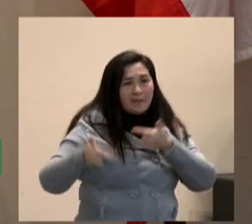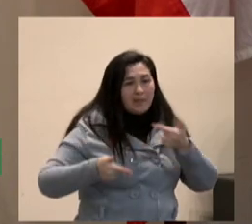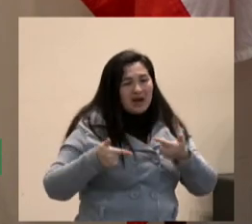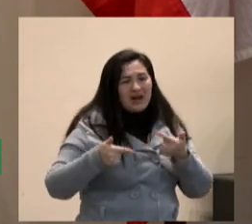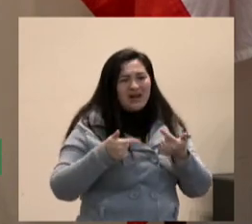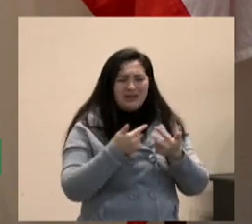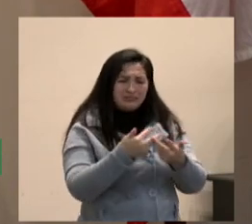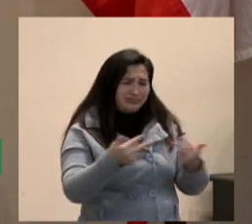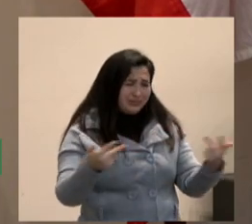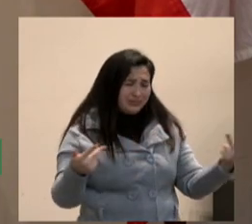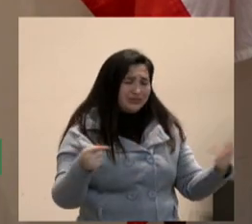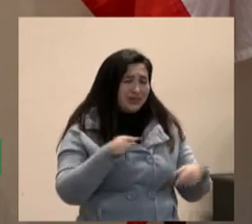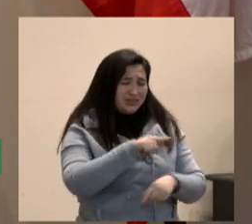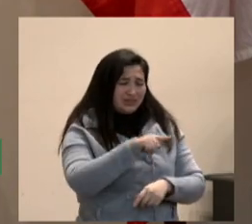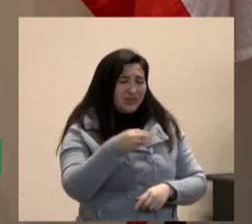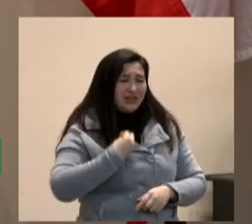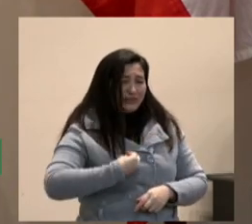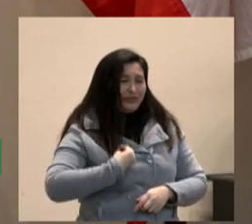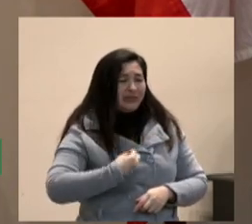precários.